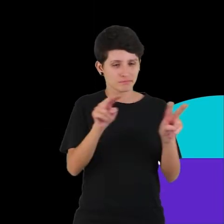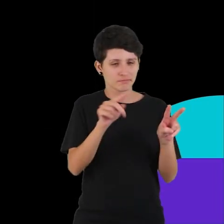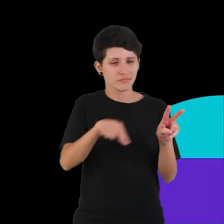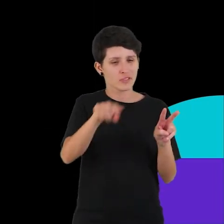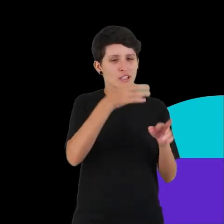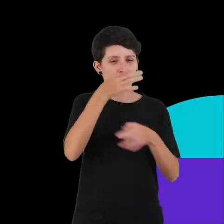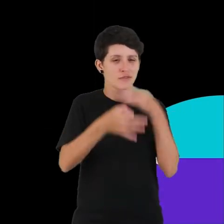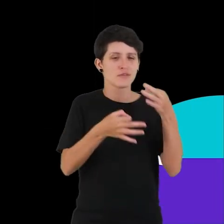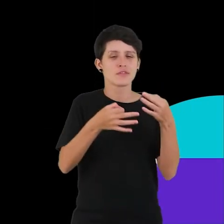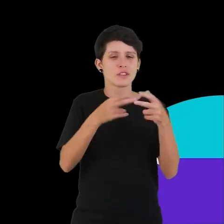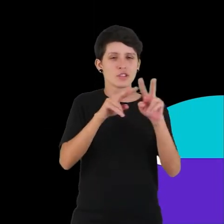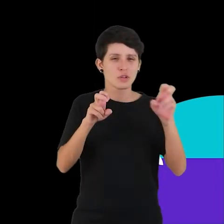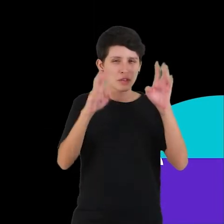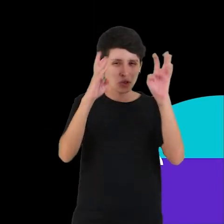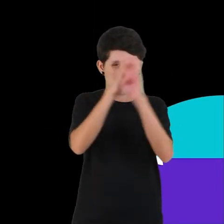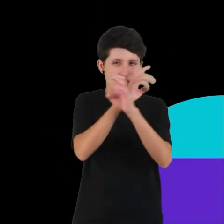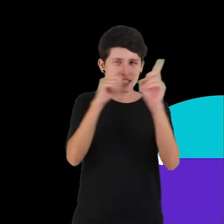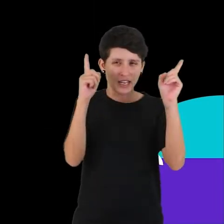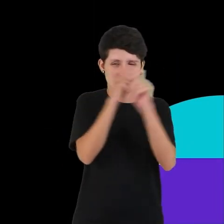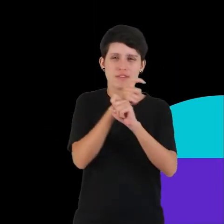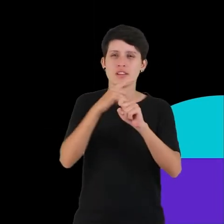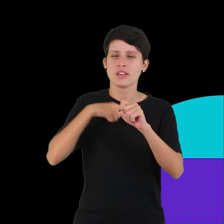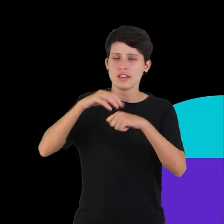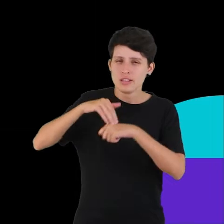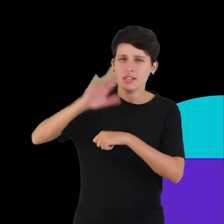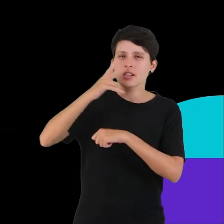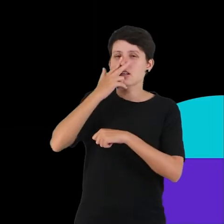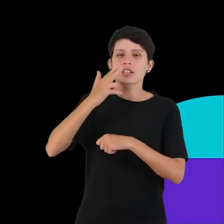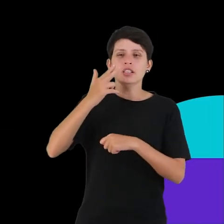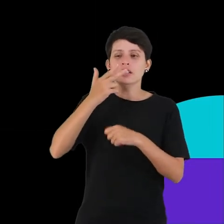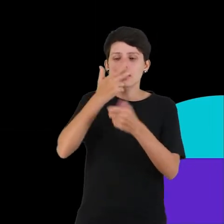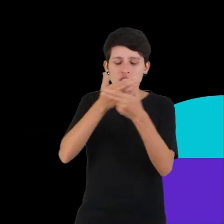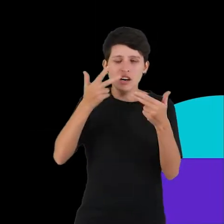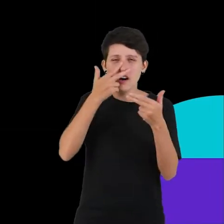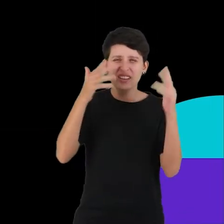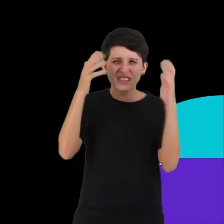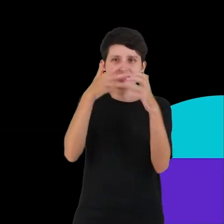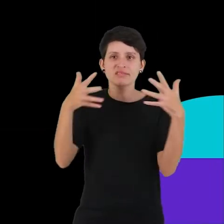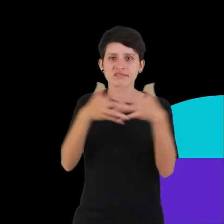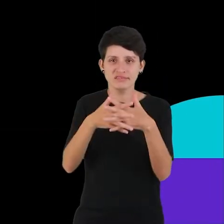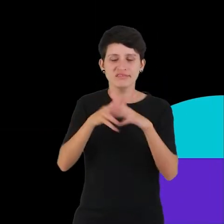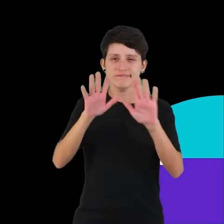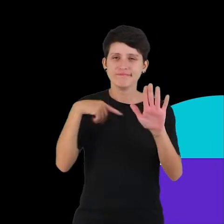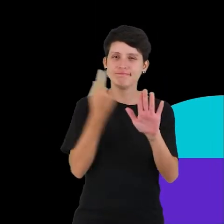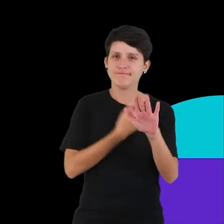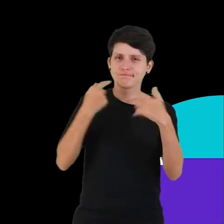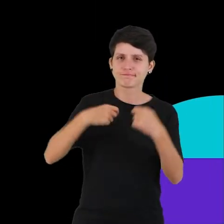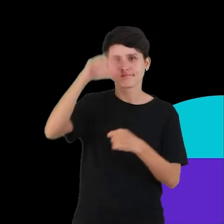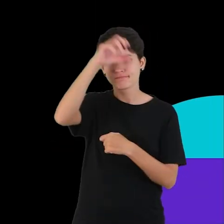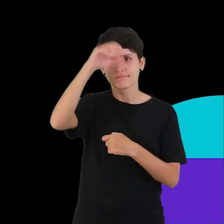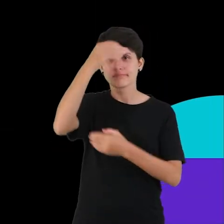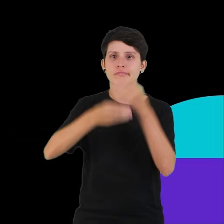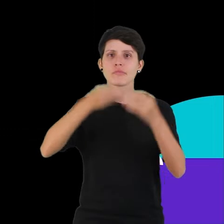que complexidade é difícil, que está além, que é uma coisa confusa, mas a gente precisa